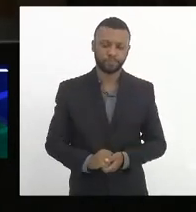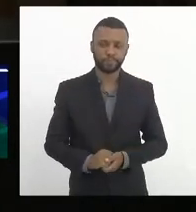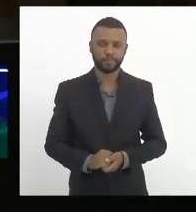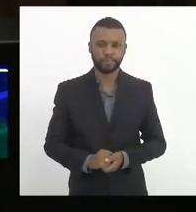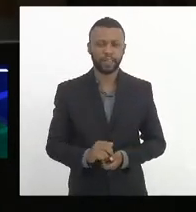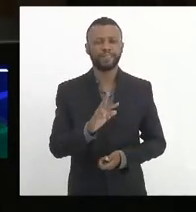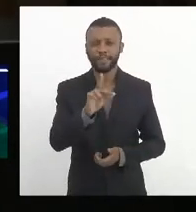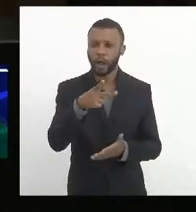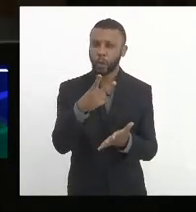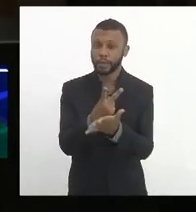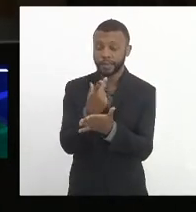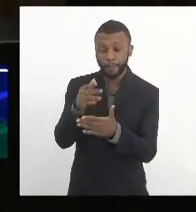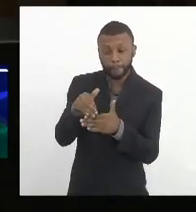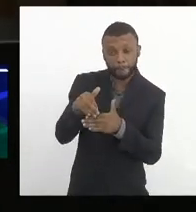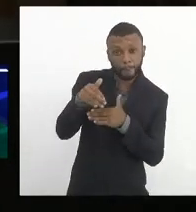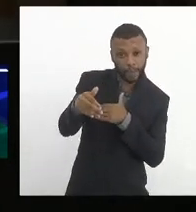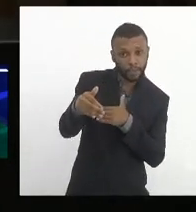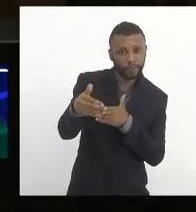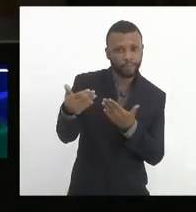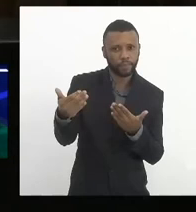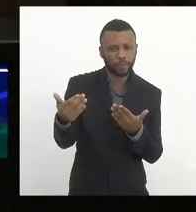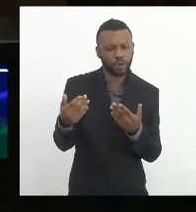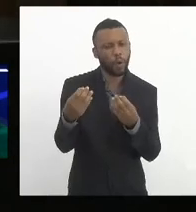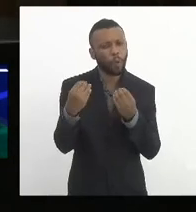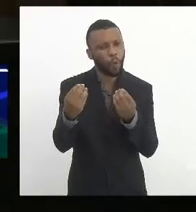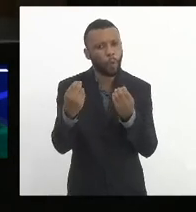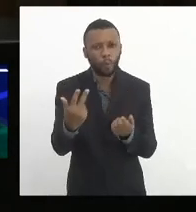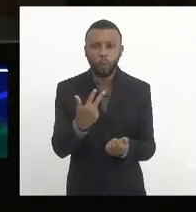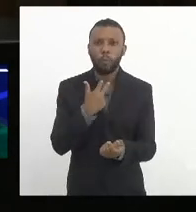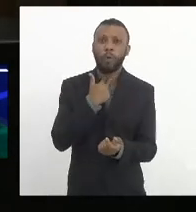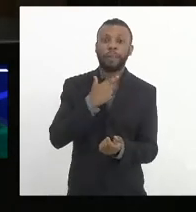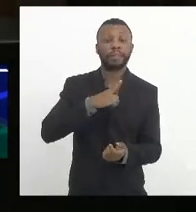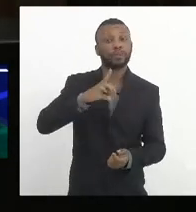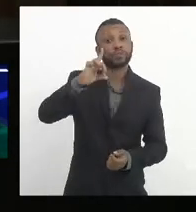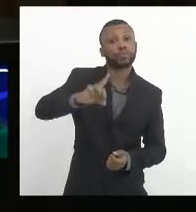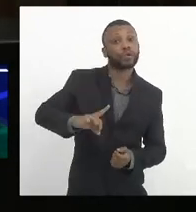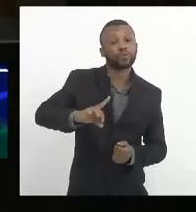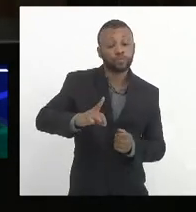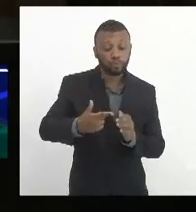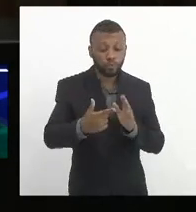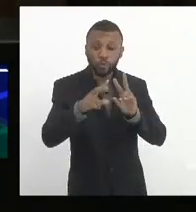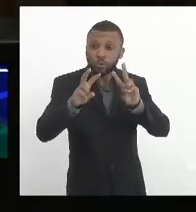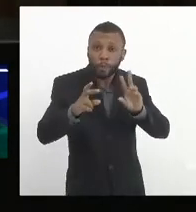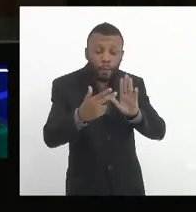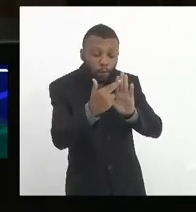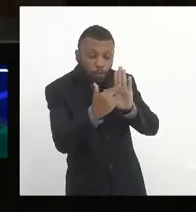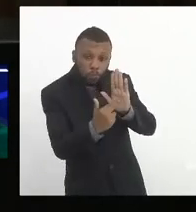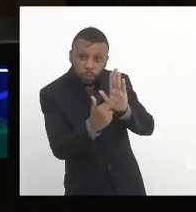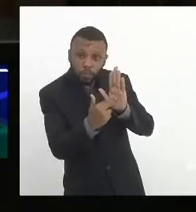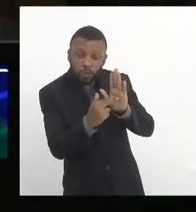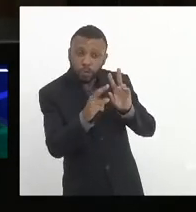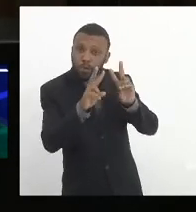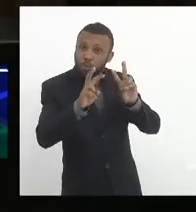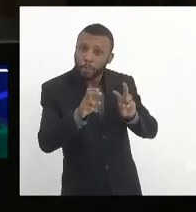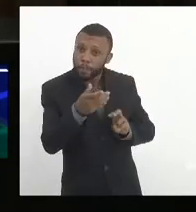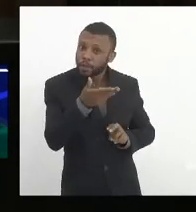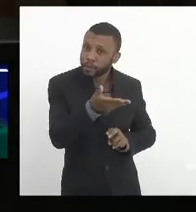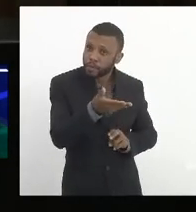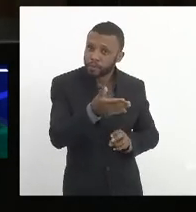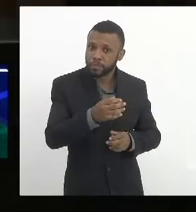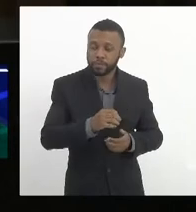demorar E como que pode ou não ter o direito de eu falar doutrinalmente sobre aquilo